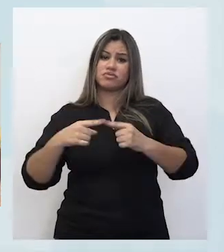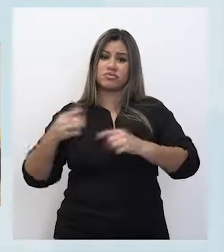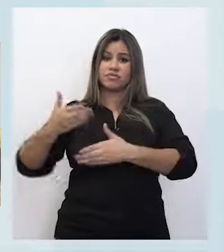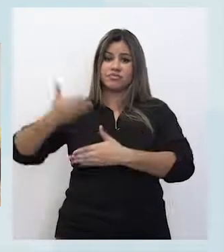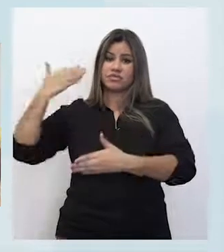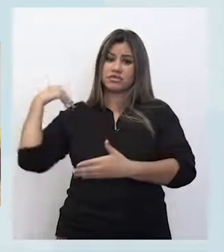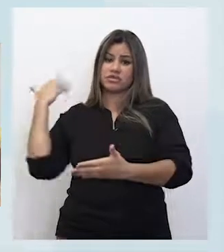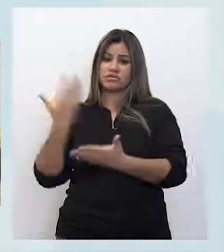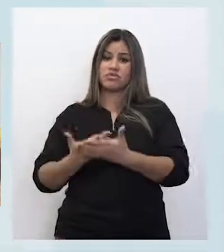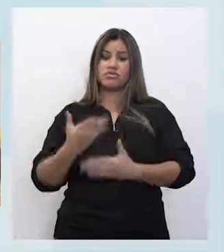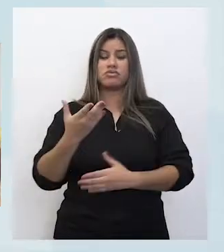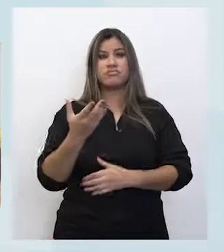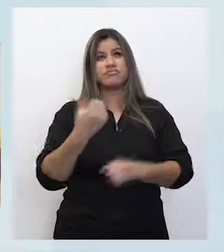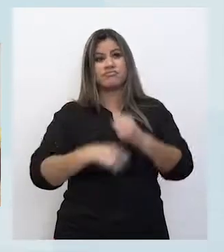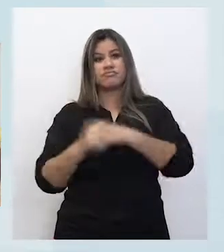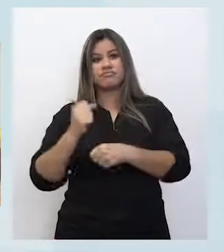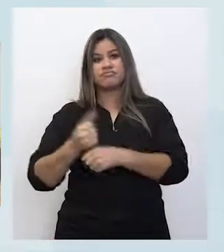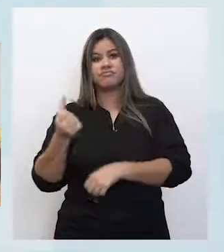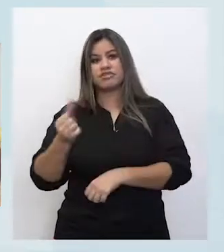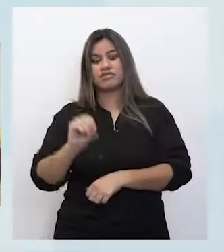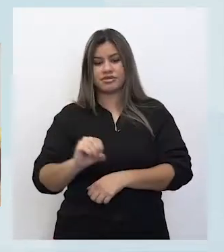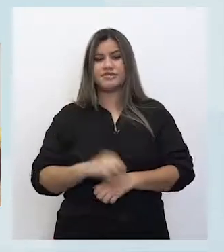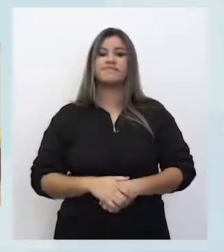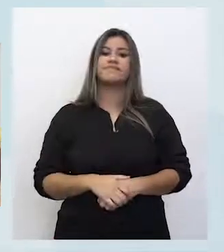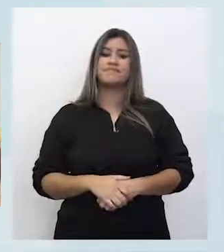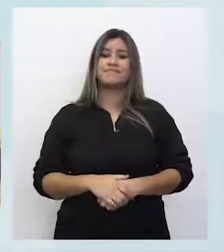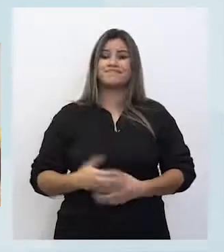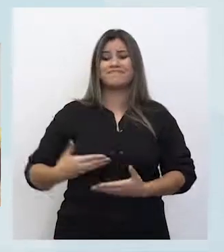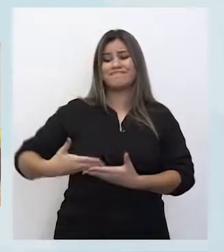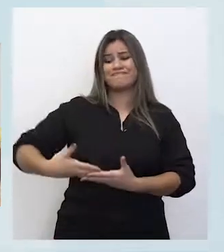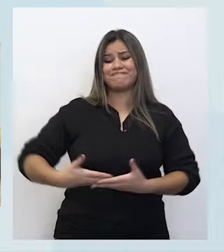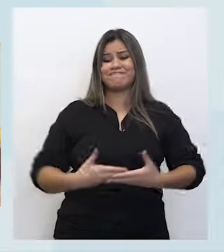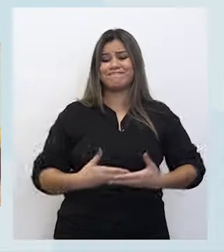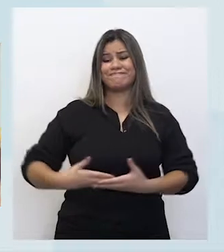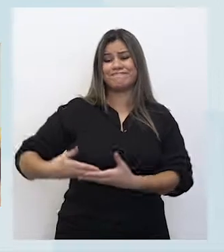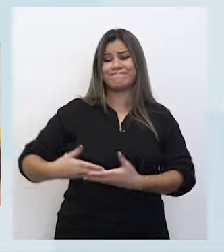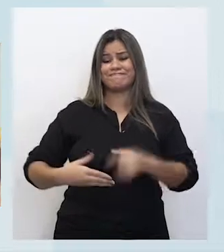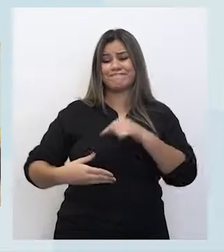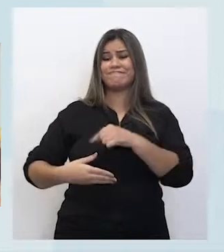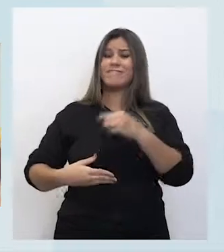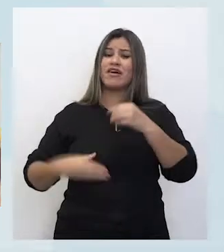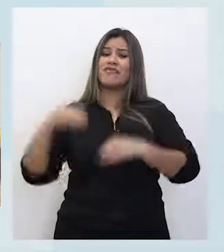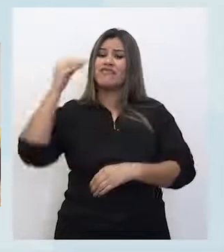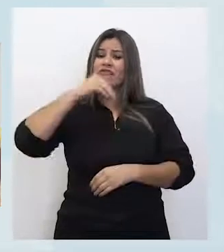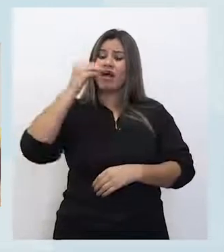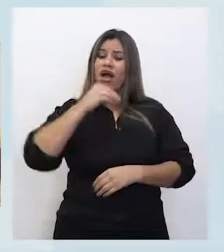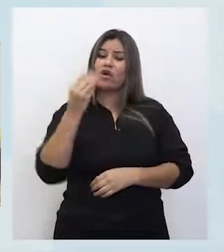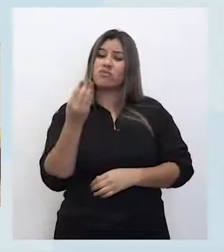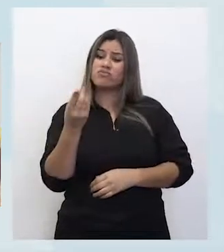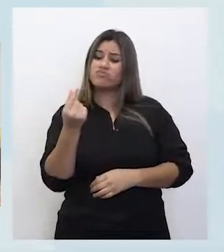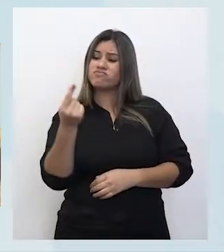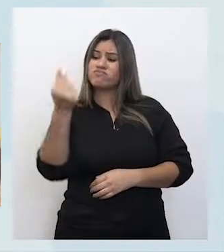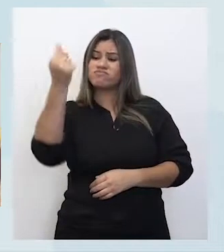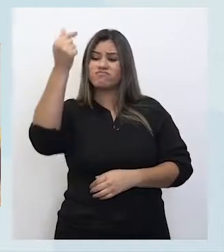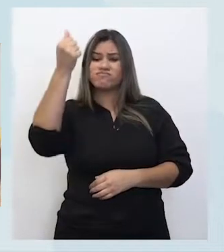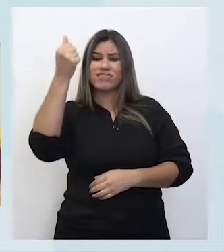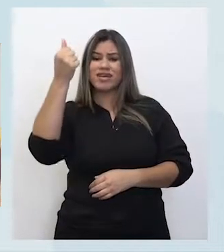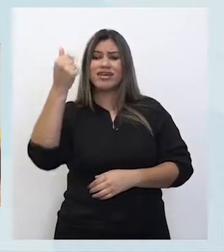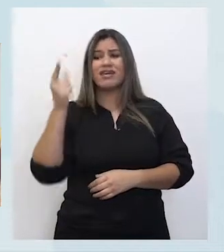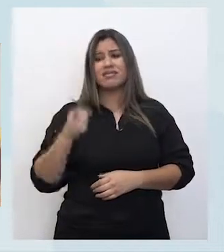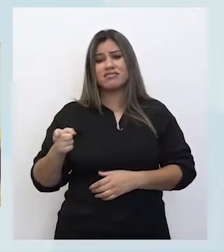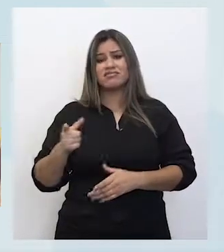de 60. Dessa forma, os bebês estarão mais vulneráveis ao aumento do preço dos alimentos e à